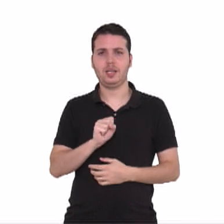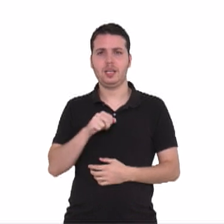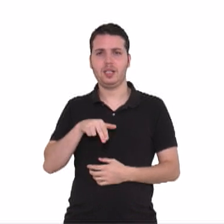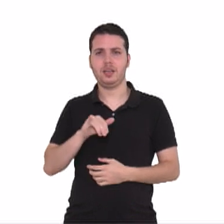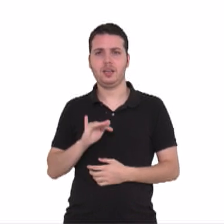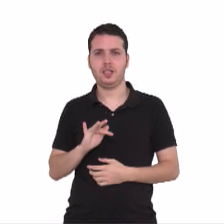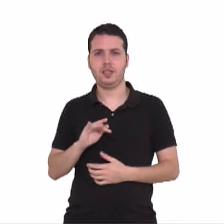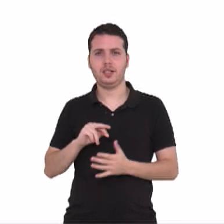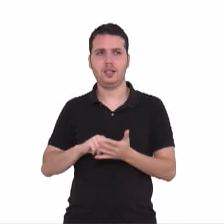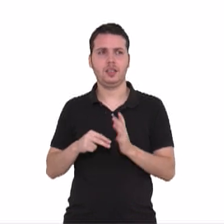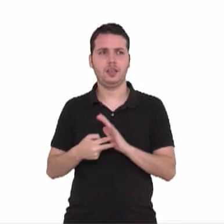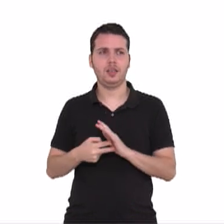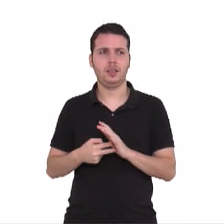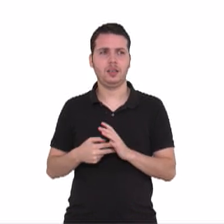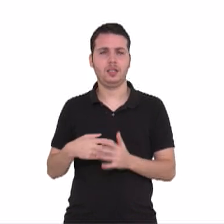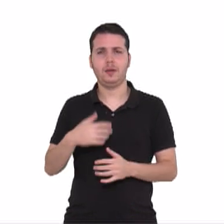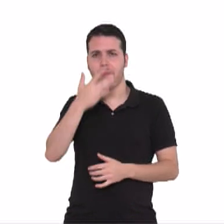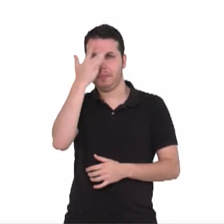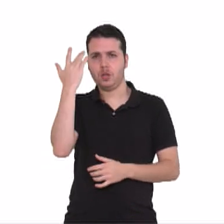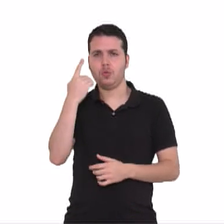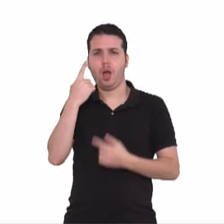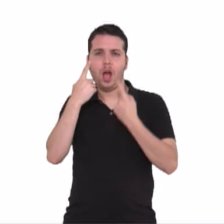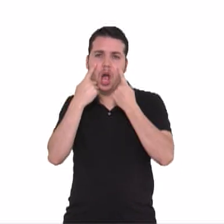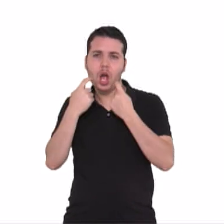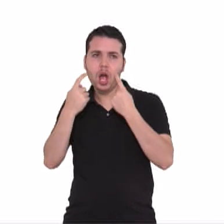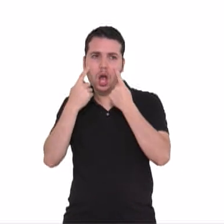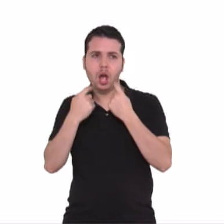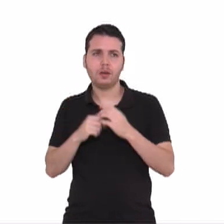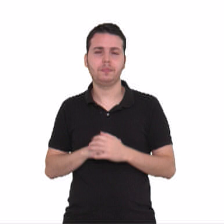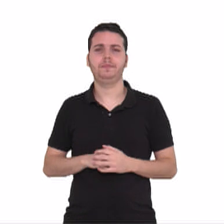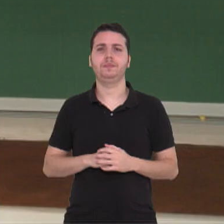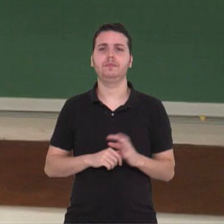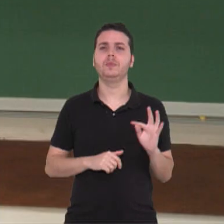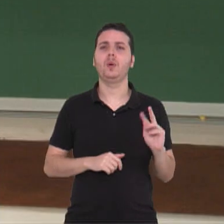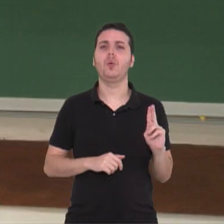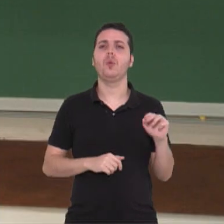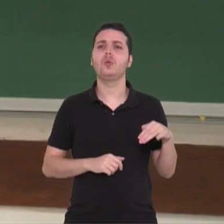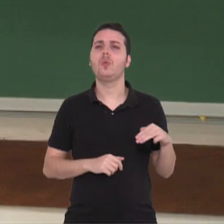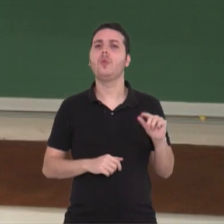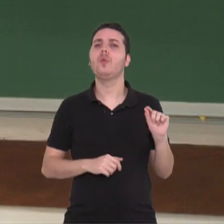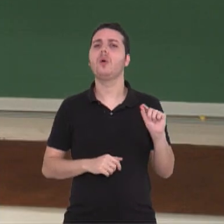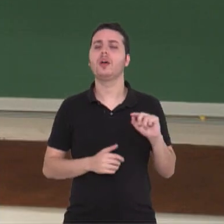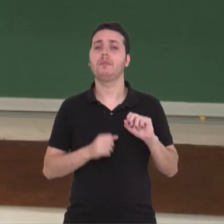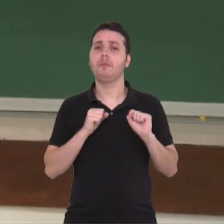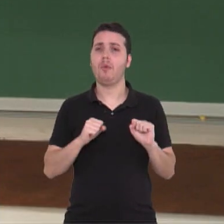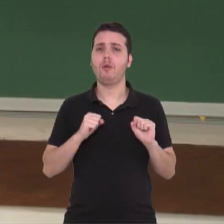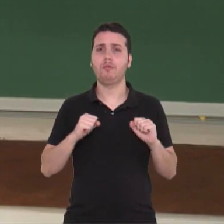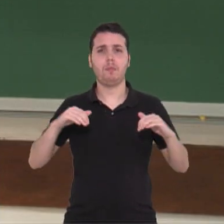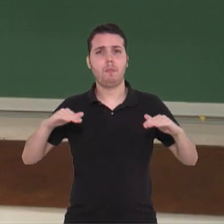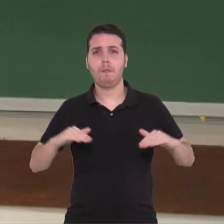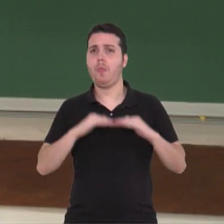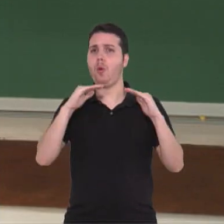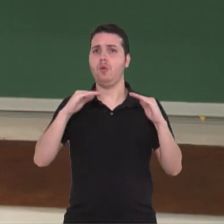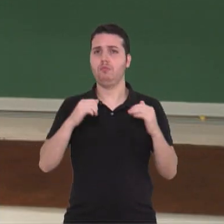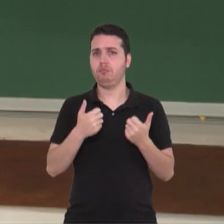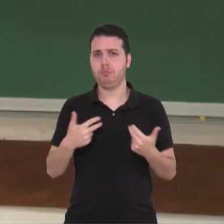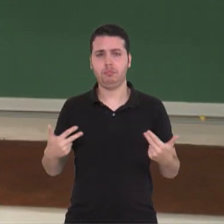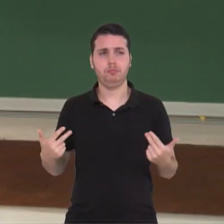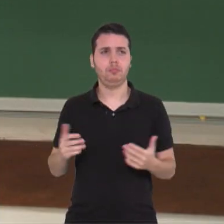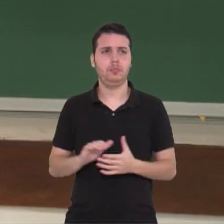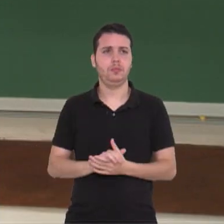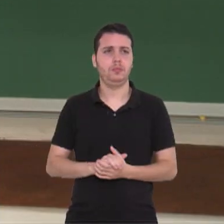né? Que é alguém chorando. Tum. O que pode ser? Pode ser uma batida? Pode ser.